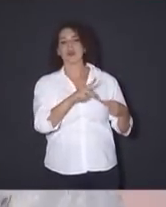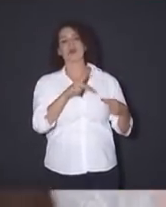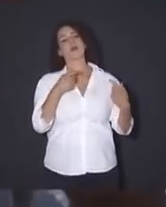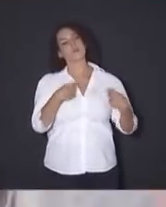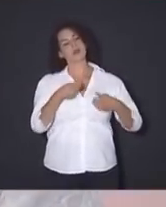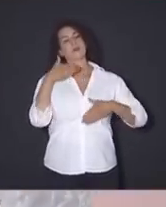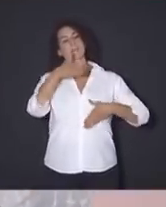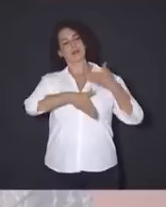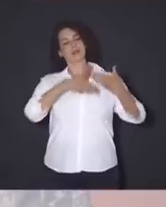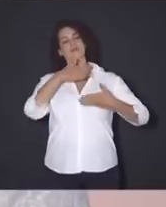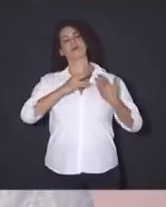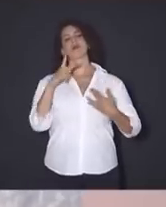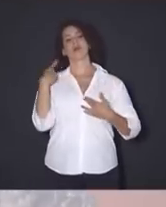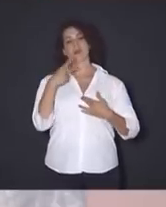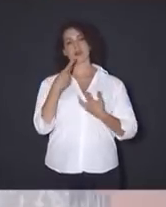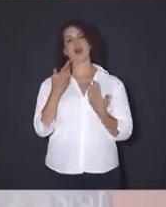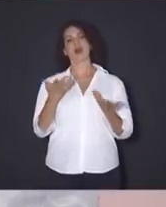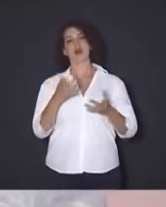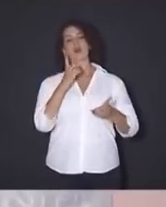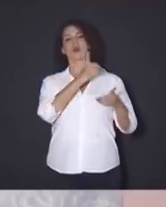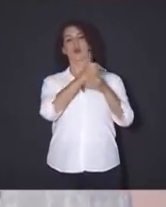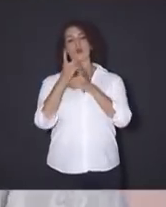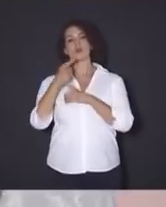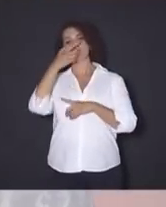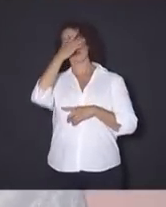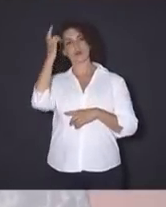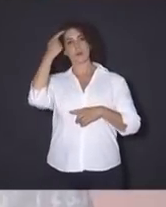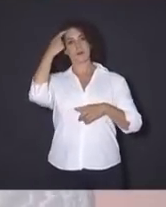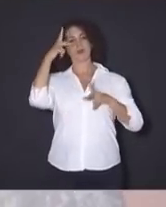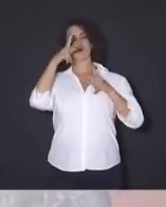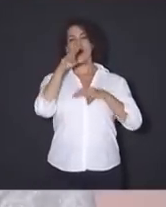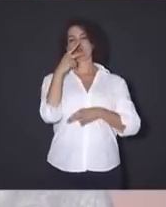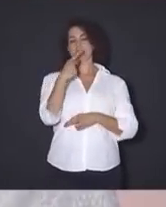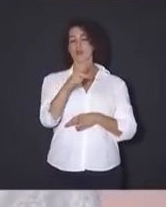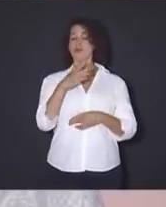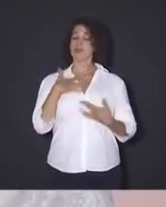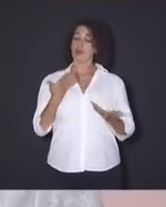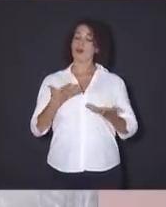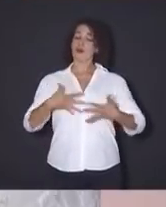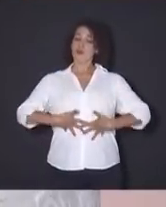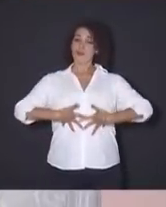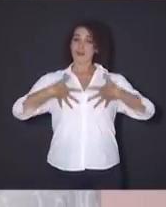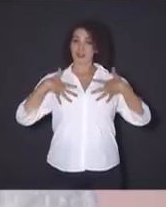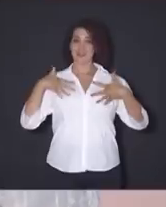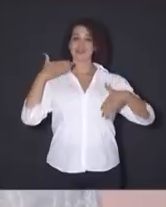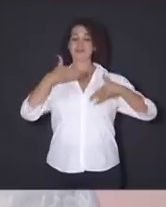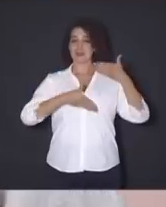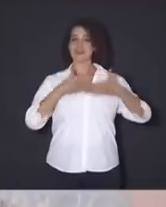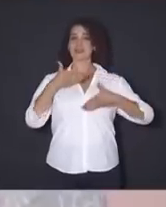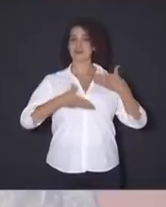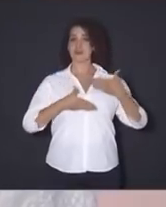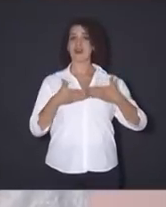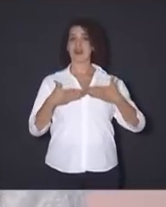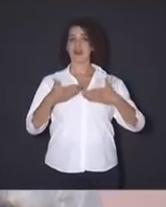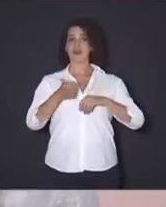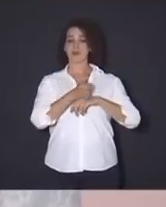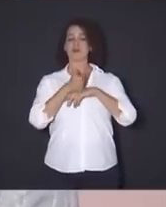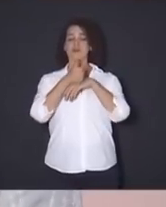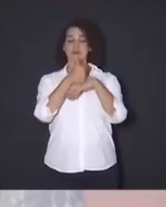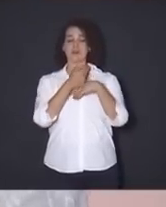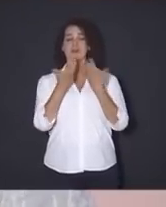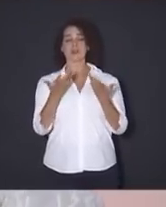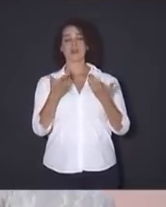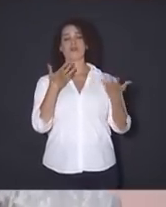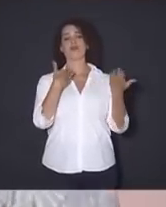estou muito feliz esse pano de uma atividade como essa e poder dialogar com a juventude falam sobre o parlamento e